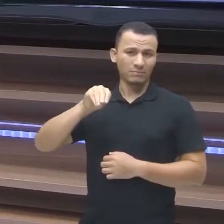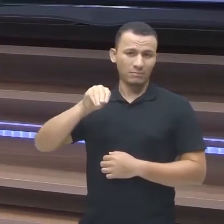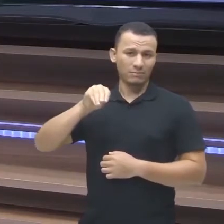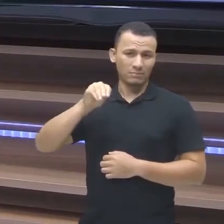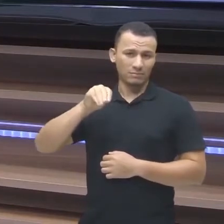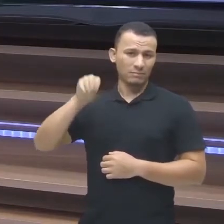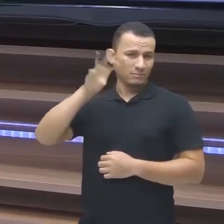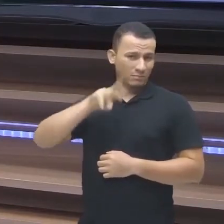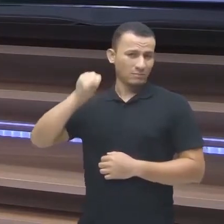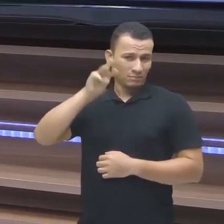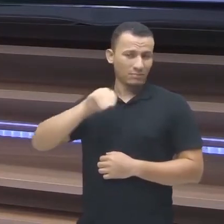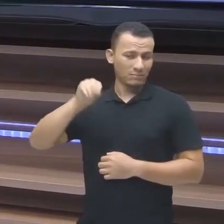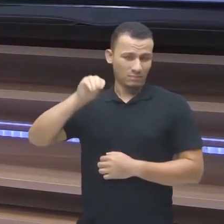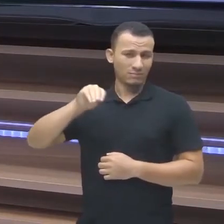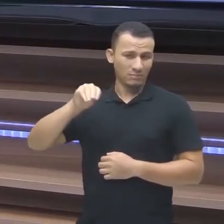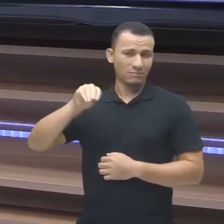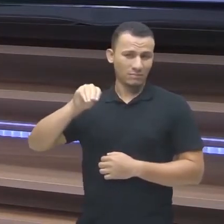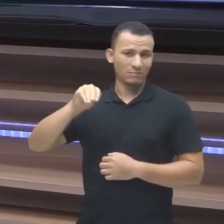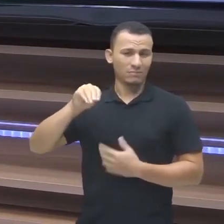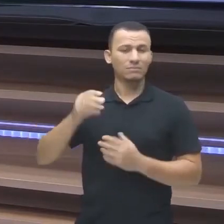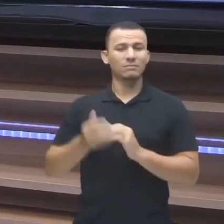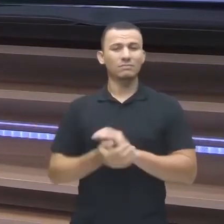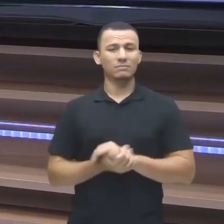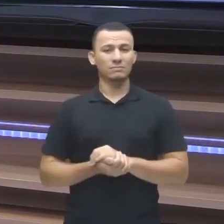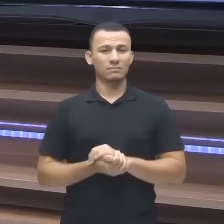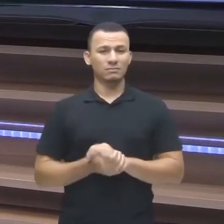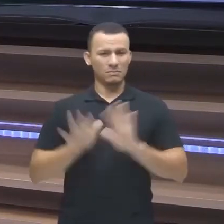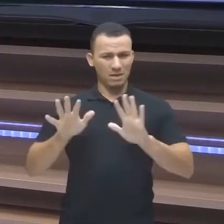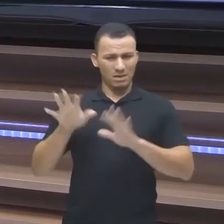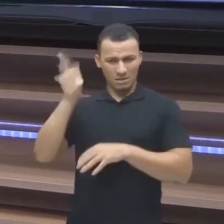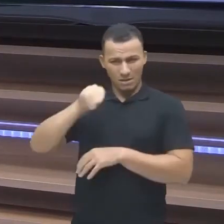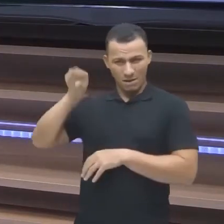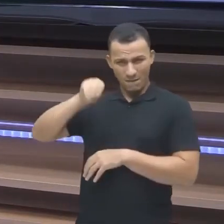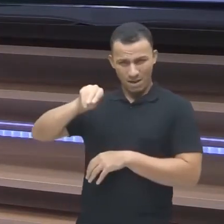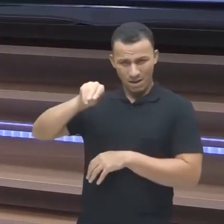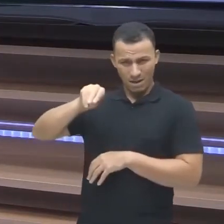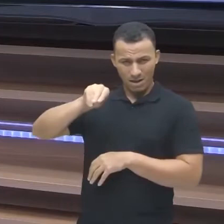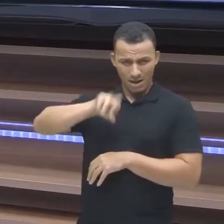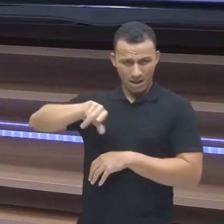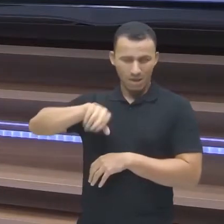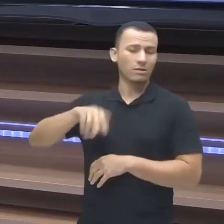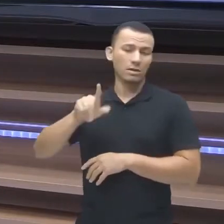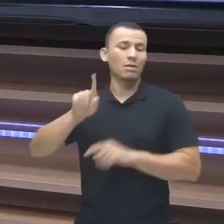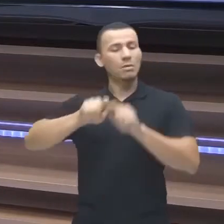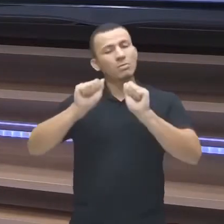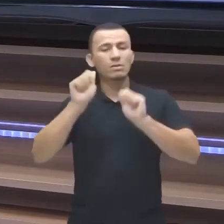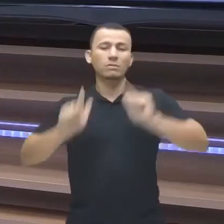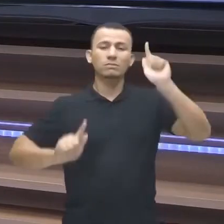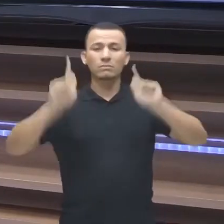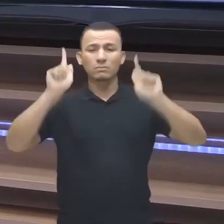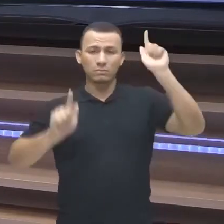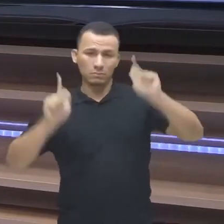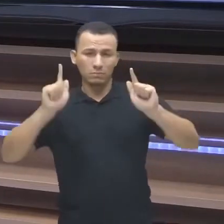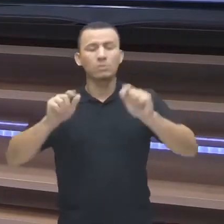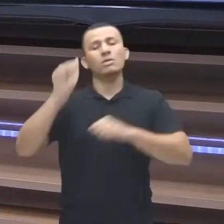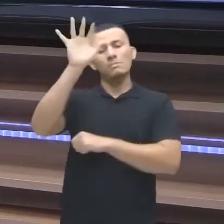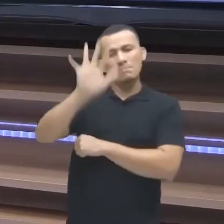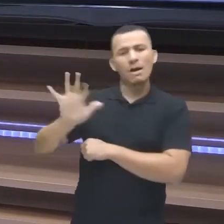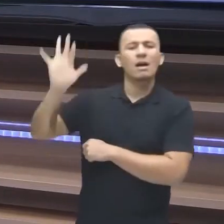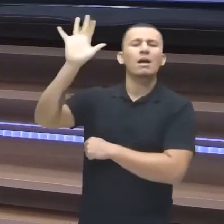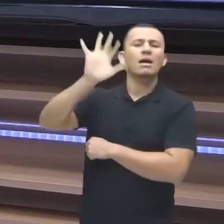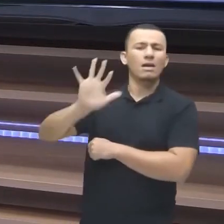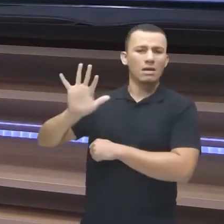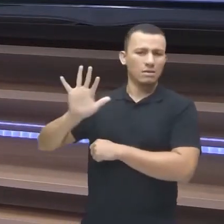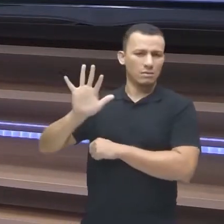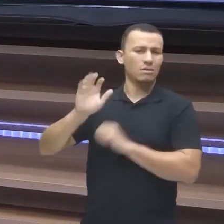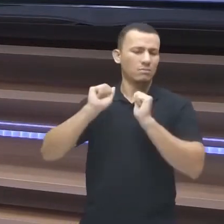eu estou usando a fala aqui, ó. E não somente a fala como o gesto. Mas eu podia mostrar para vocês por meio de imagens. Nesse momento